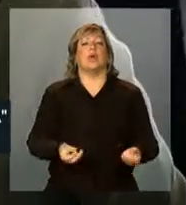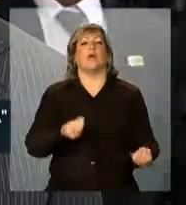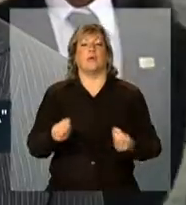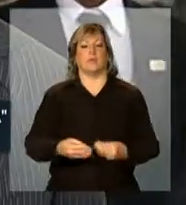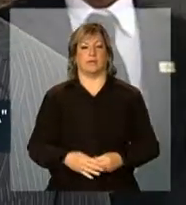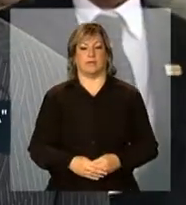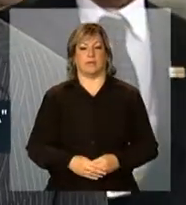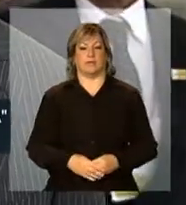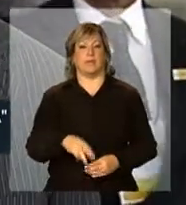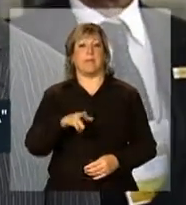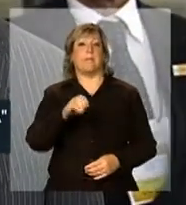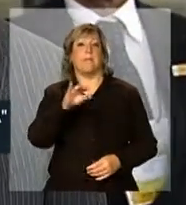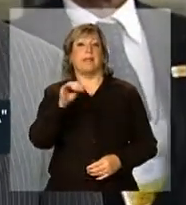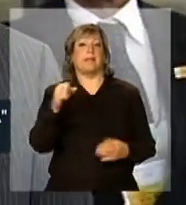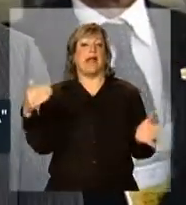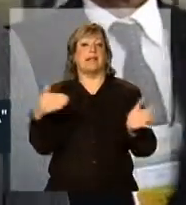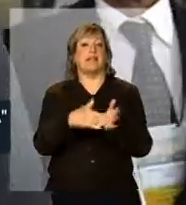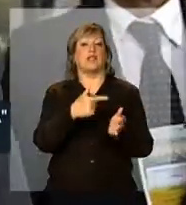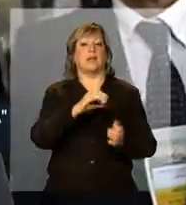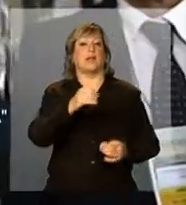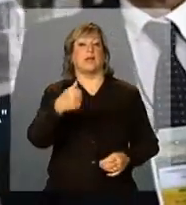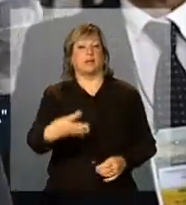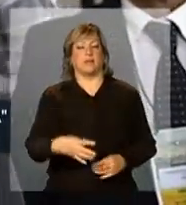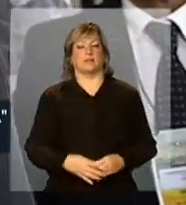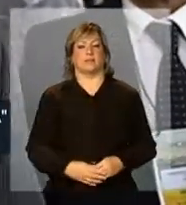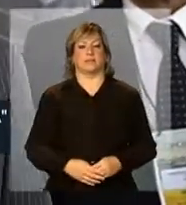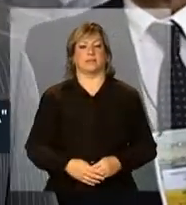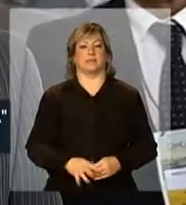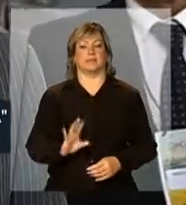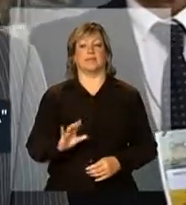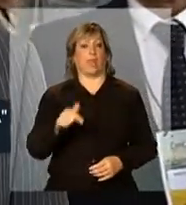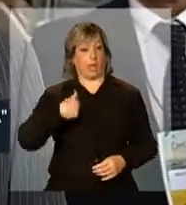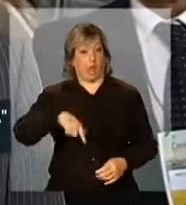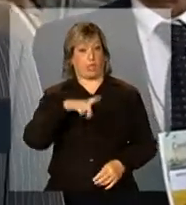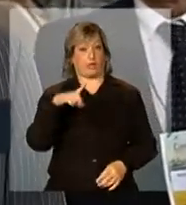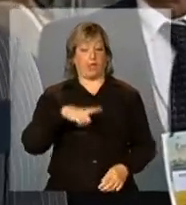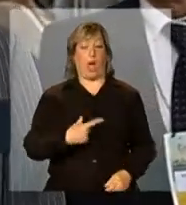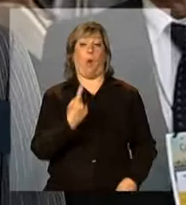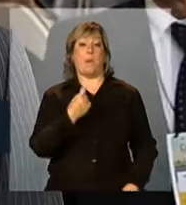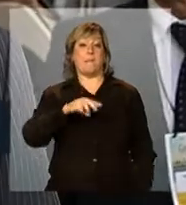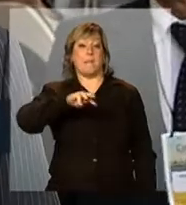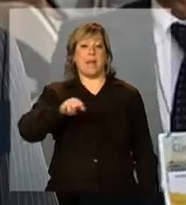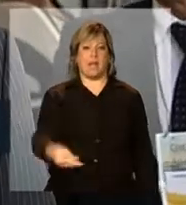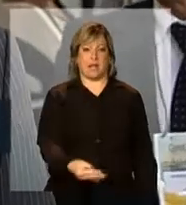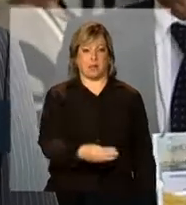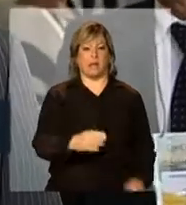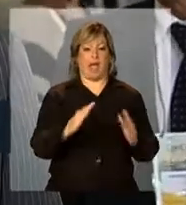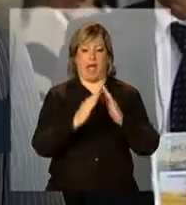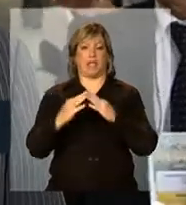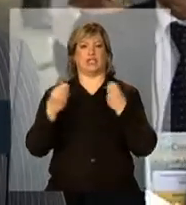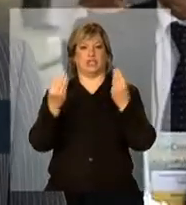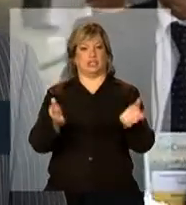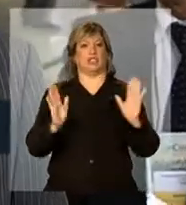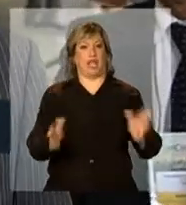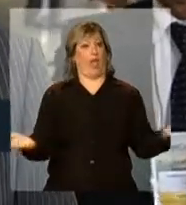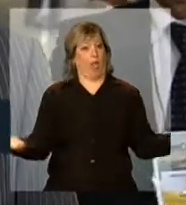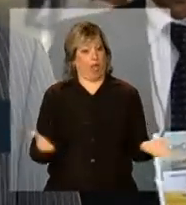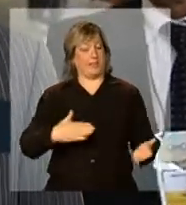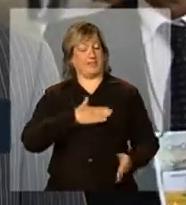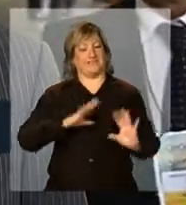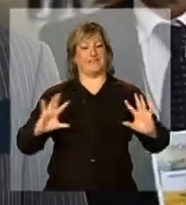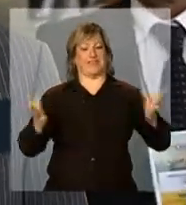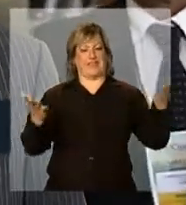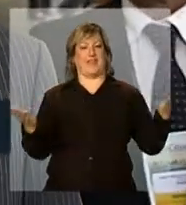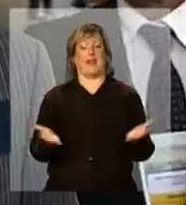investidos. As metas até 2014. Nós temos, então, 1 milhão de moradias entregues, é o que estamos celebrando hoje.